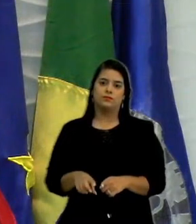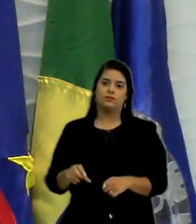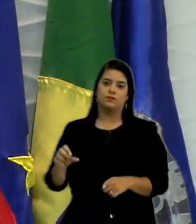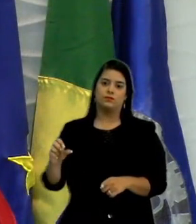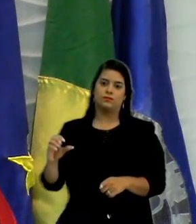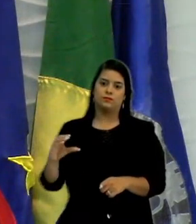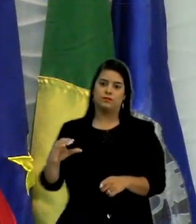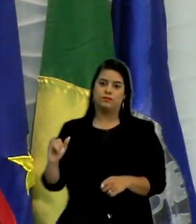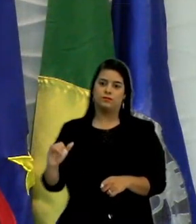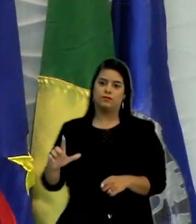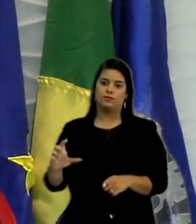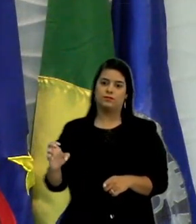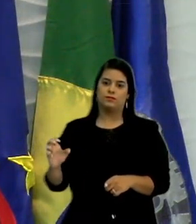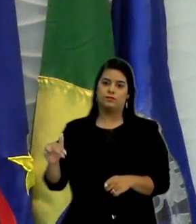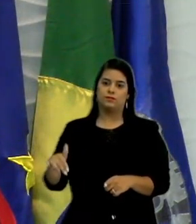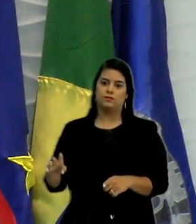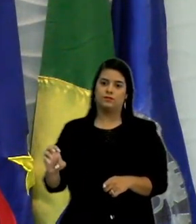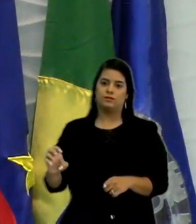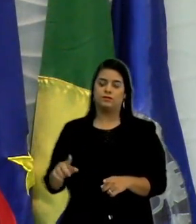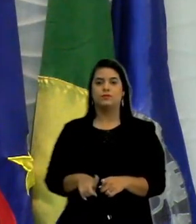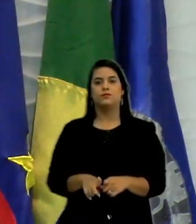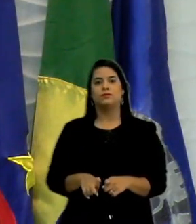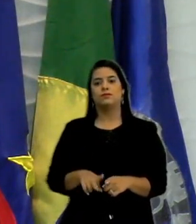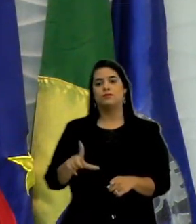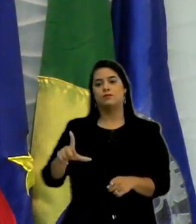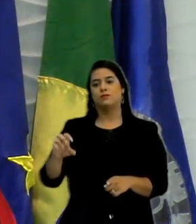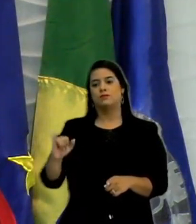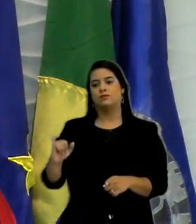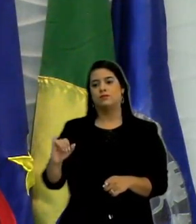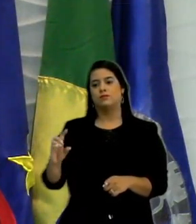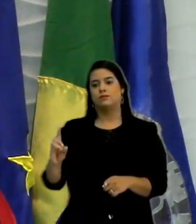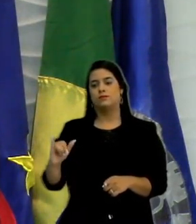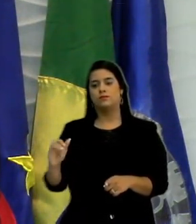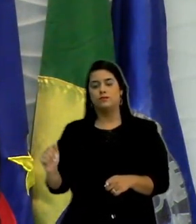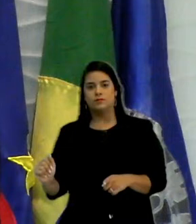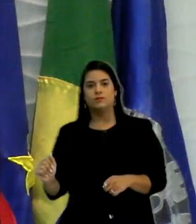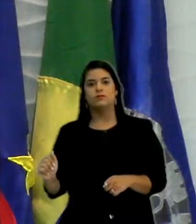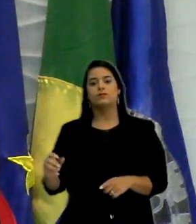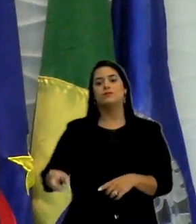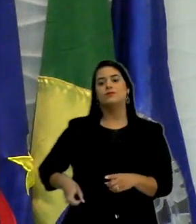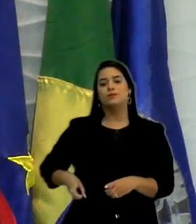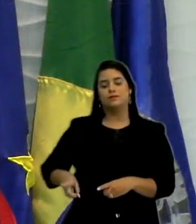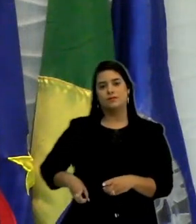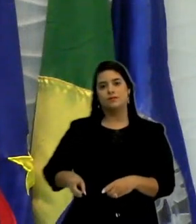Silene, a mãe de Anderson, Lídia Patrícia Salles, minha prima,